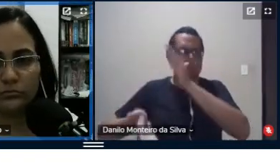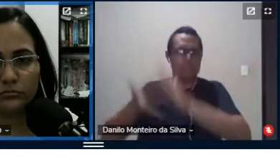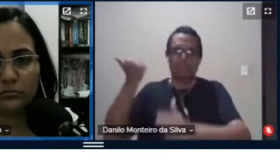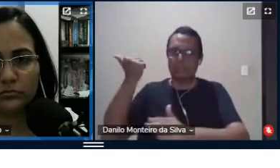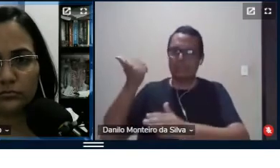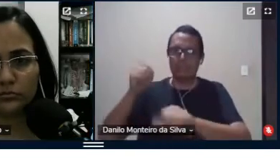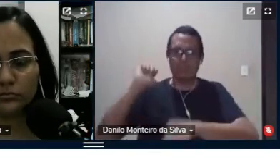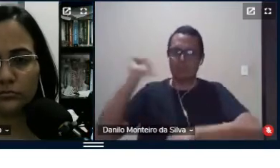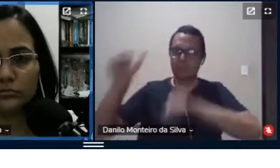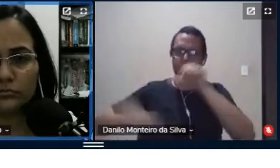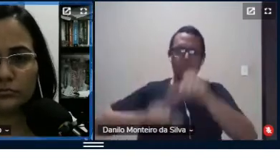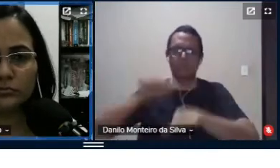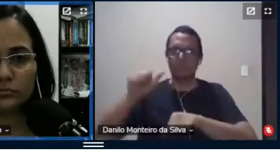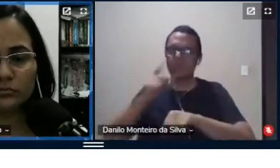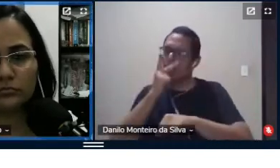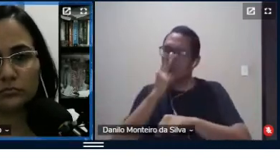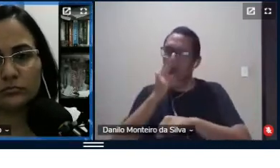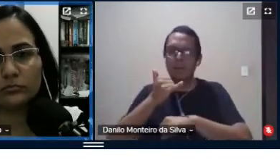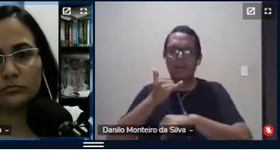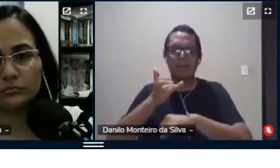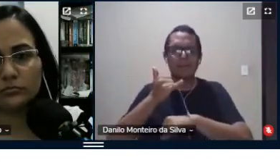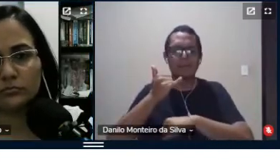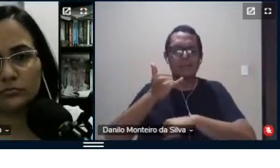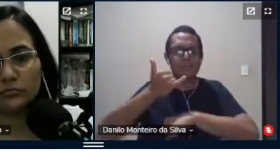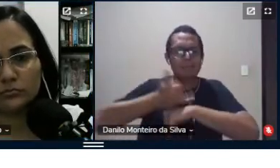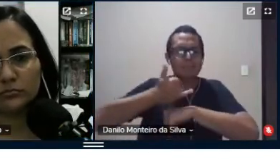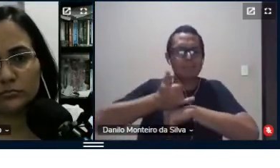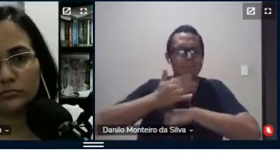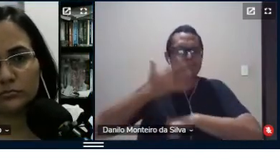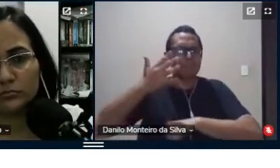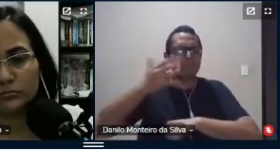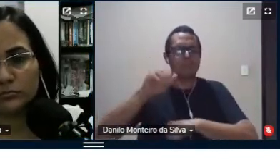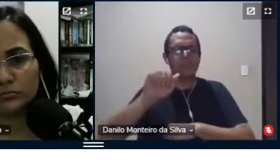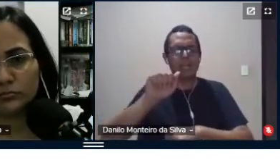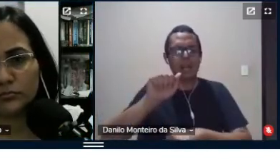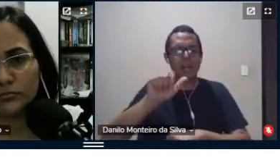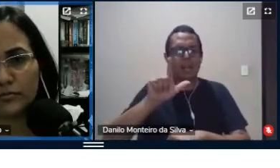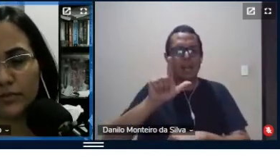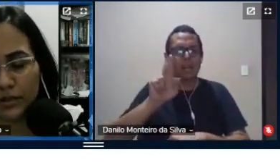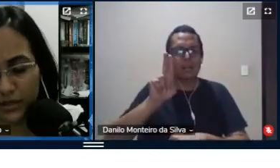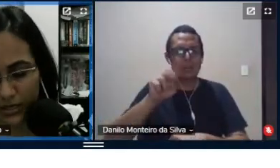que era alumínio, por causa de uma trinca, mas muito pequena mesmo.